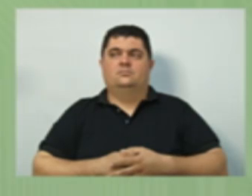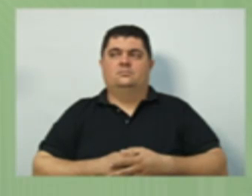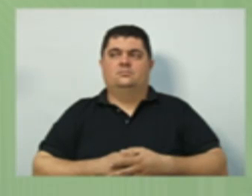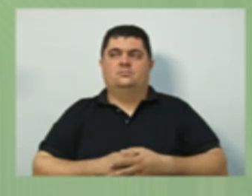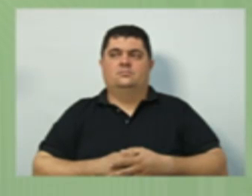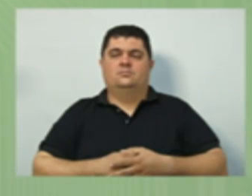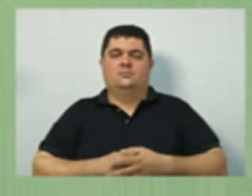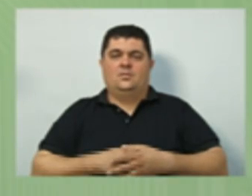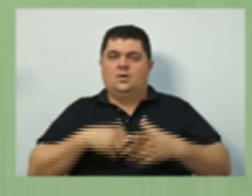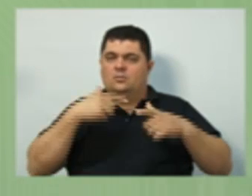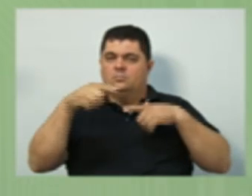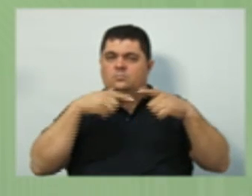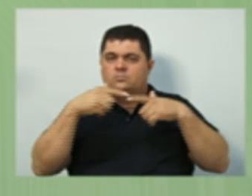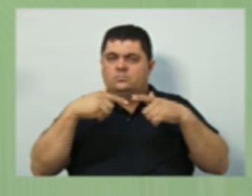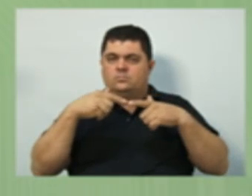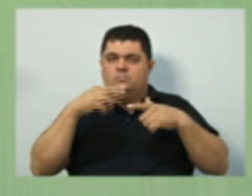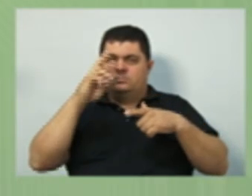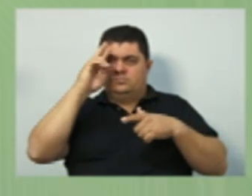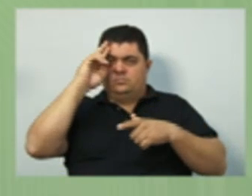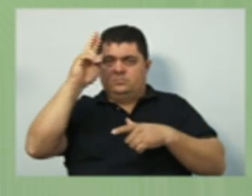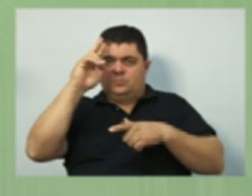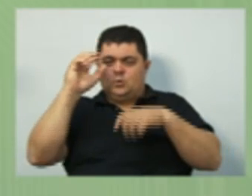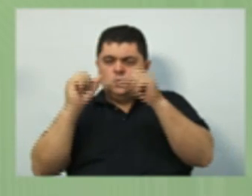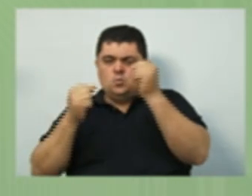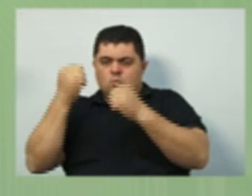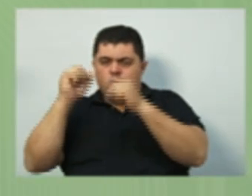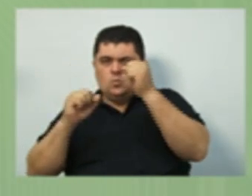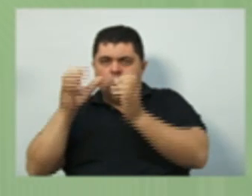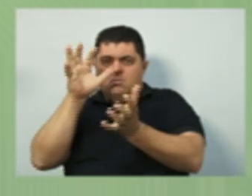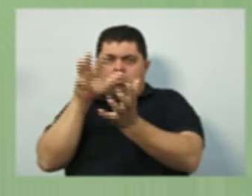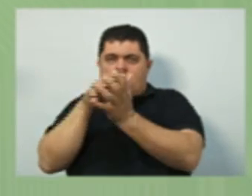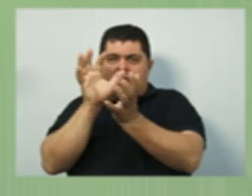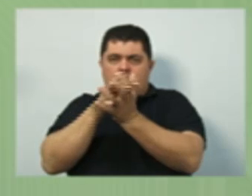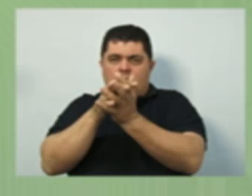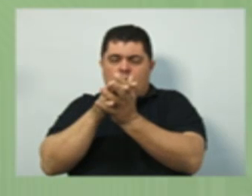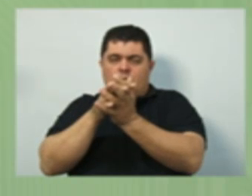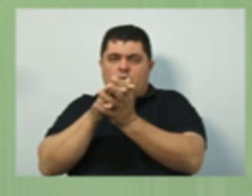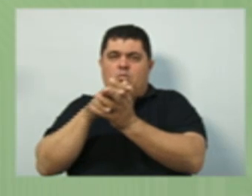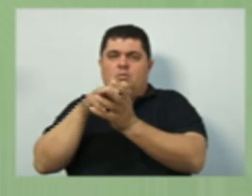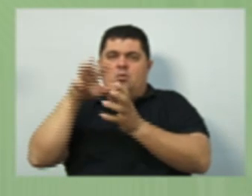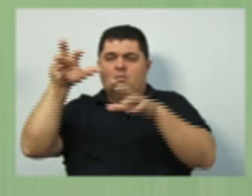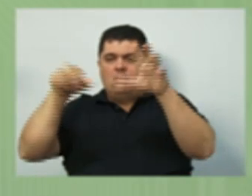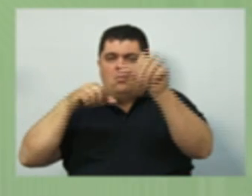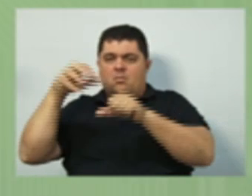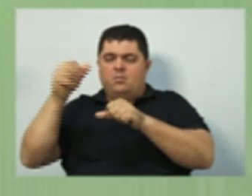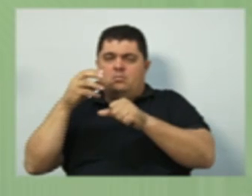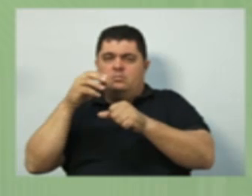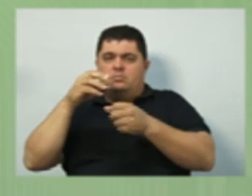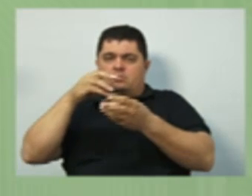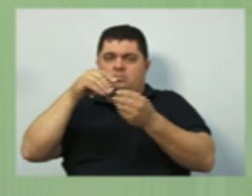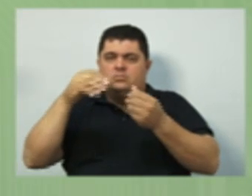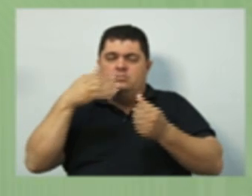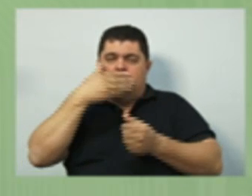o trabalho do dono do engenho em Pernambuco, onde se produz o açúcar,